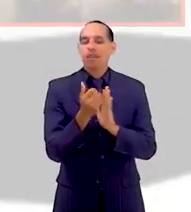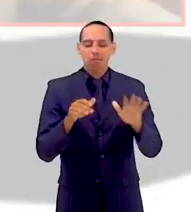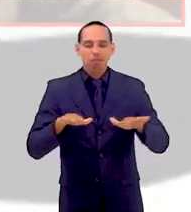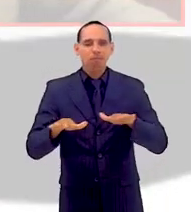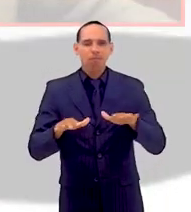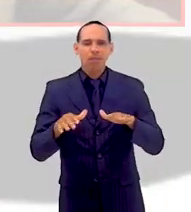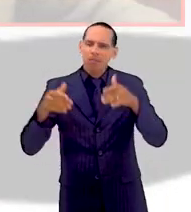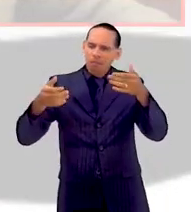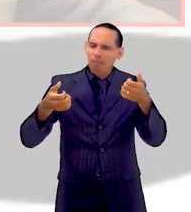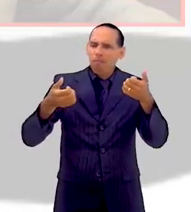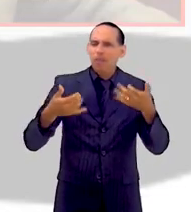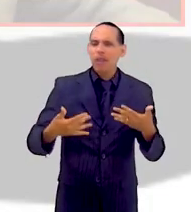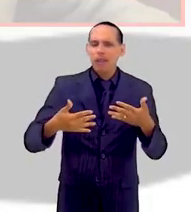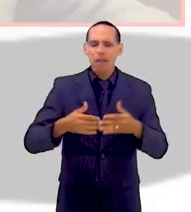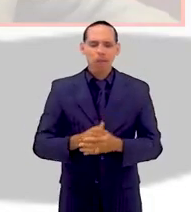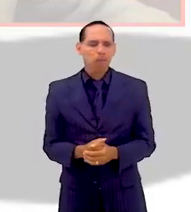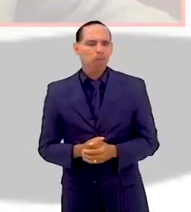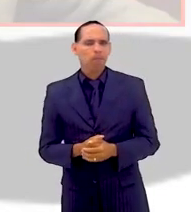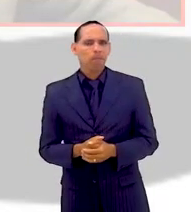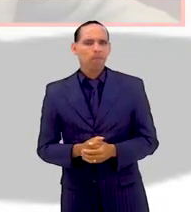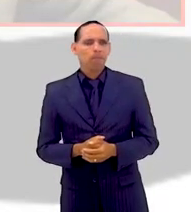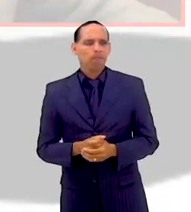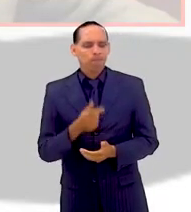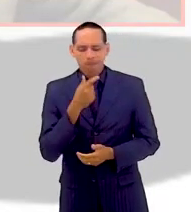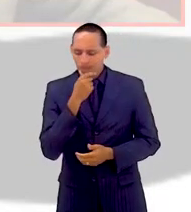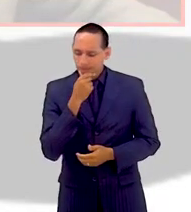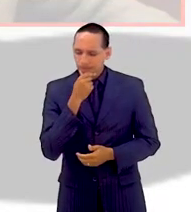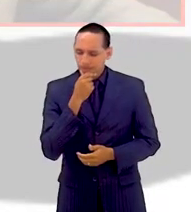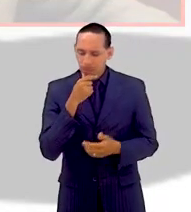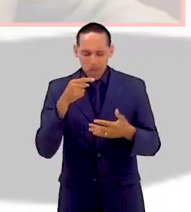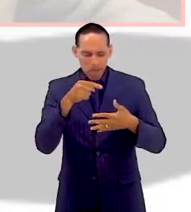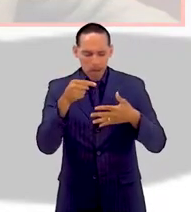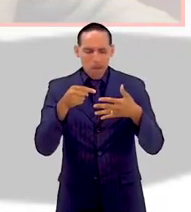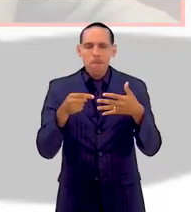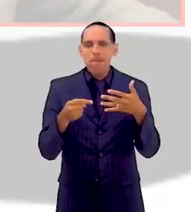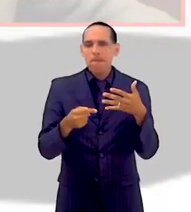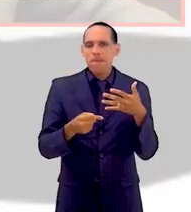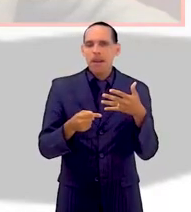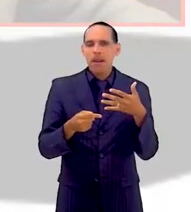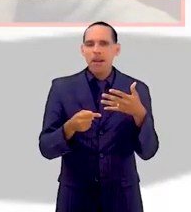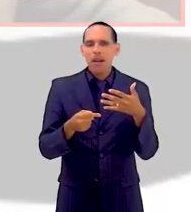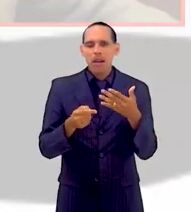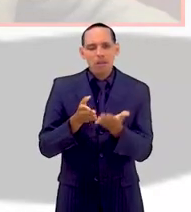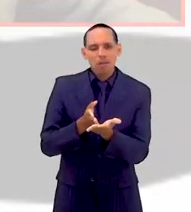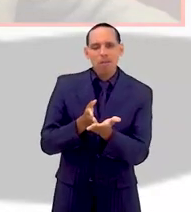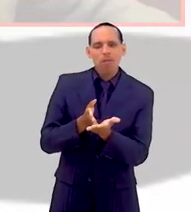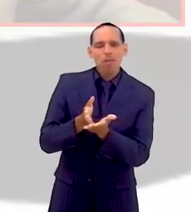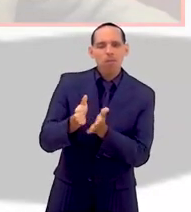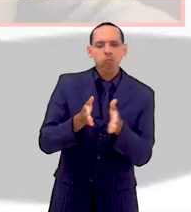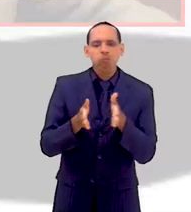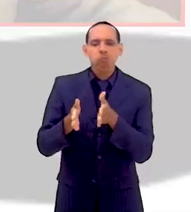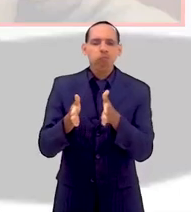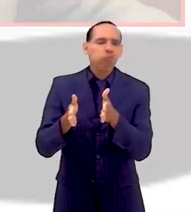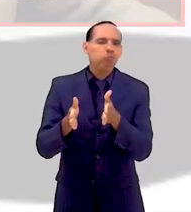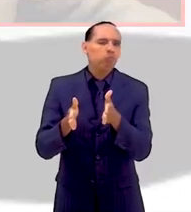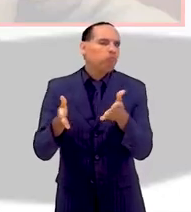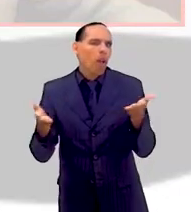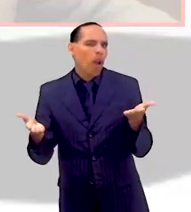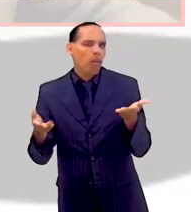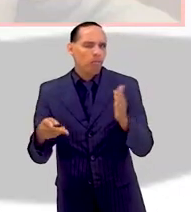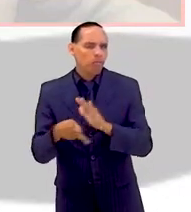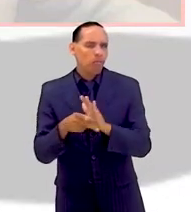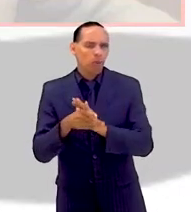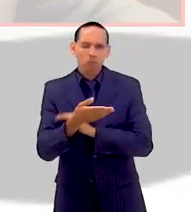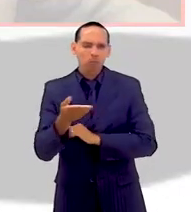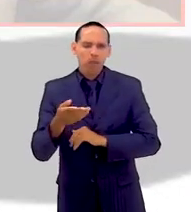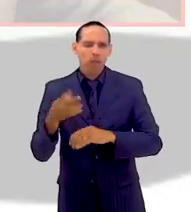um pouco para o nosso espectador quais foram os passos, o caminho que vocês seguiram, vocês que são do trade turístico,